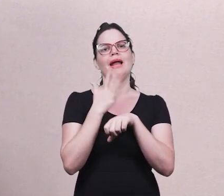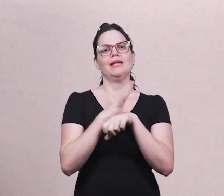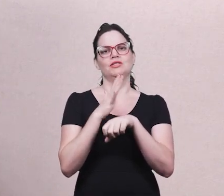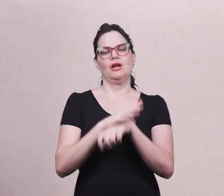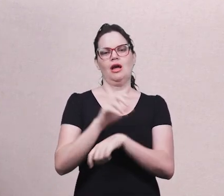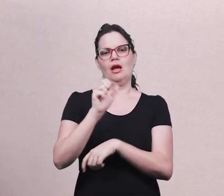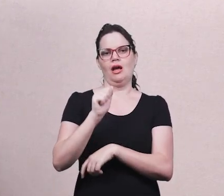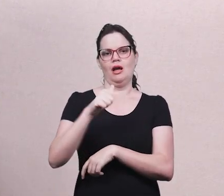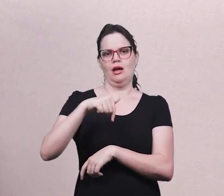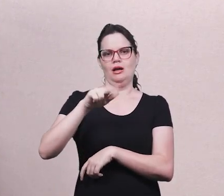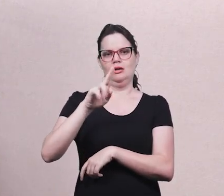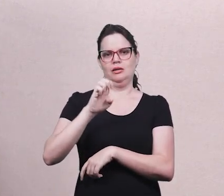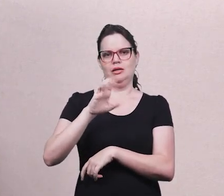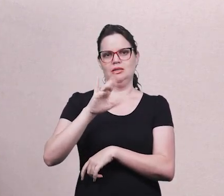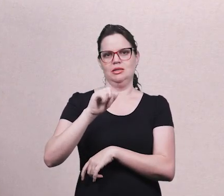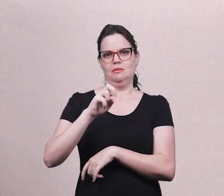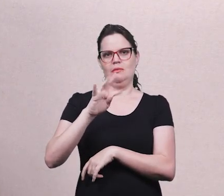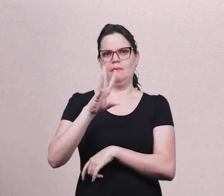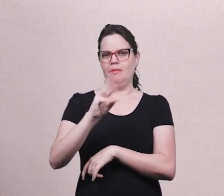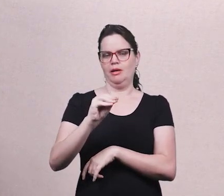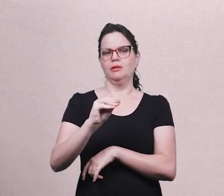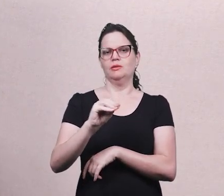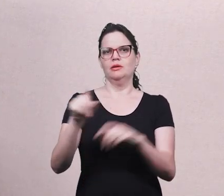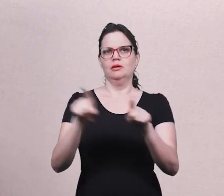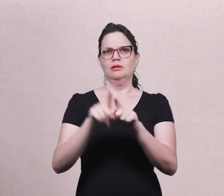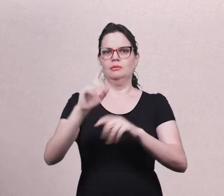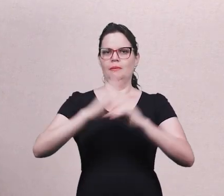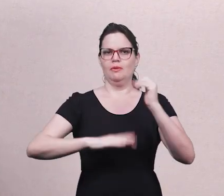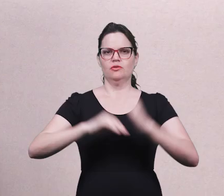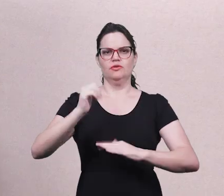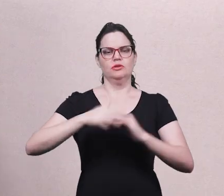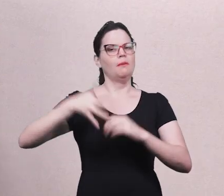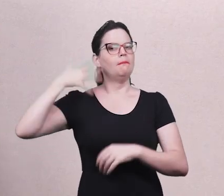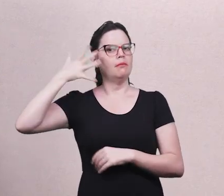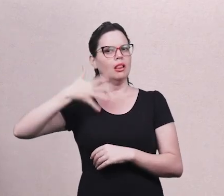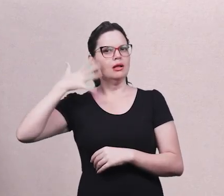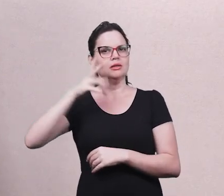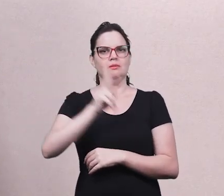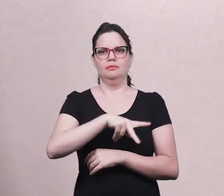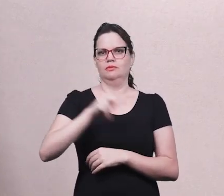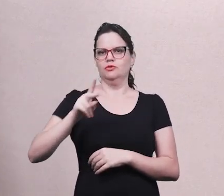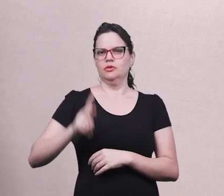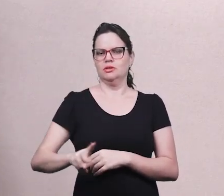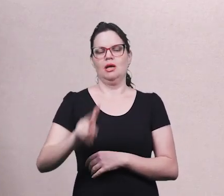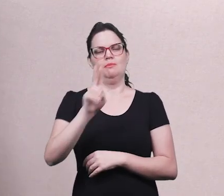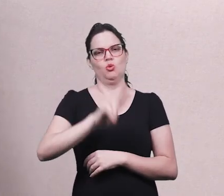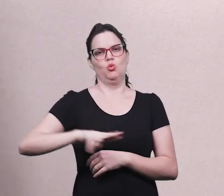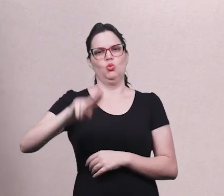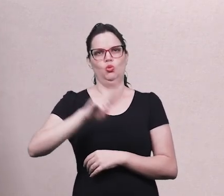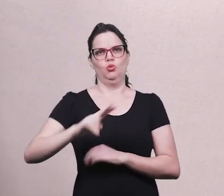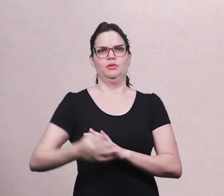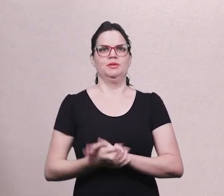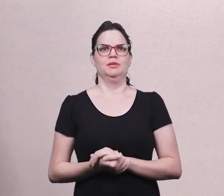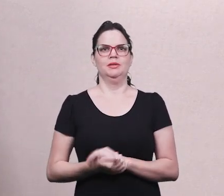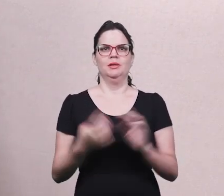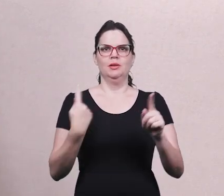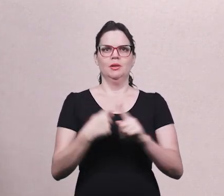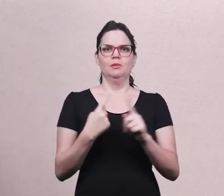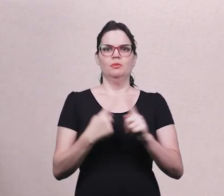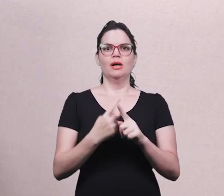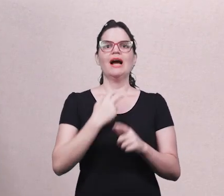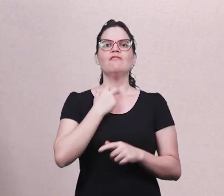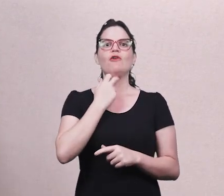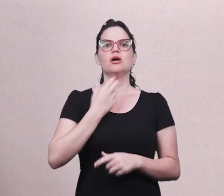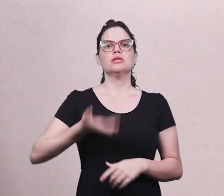vocal e também é utilizada para profissionais de palestras, professores, vendedores,